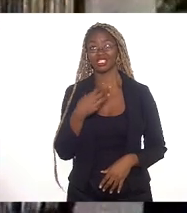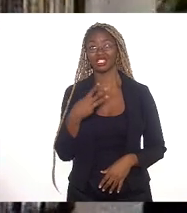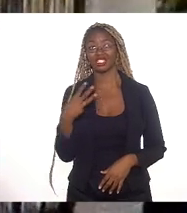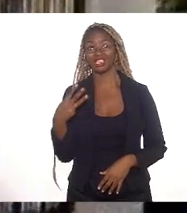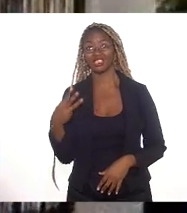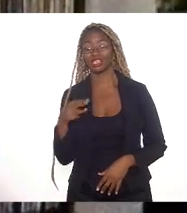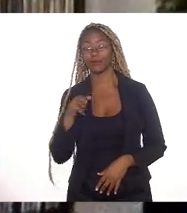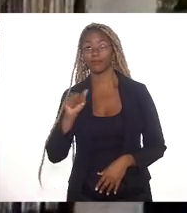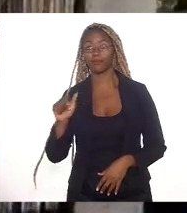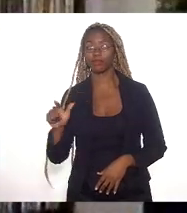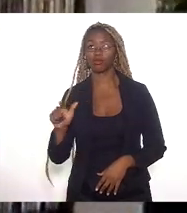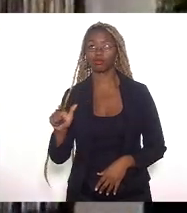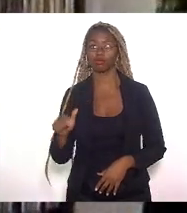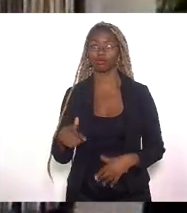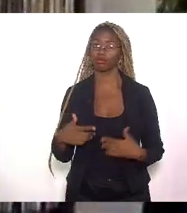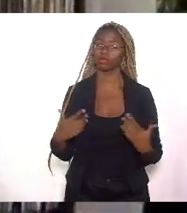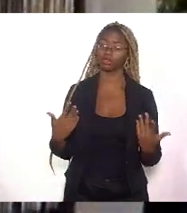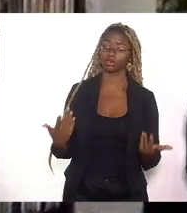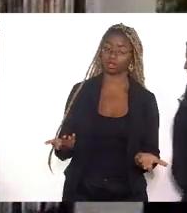R$ 3.133.000.000, ou seja,